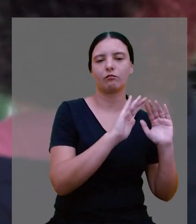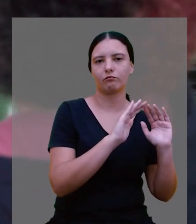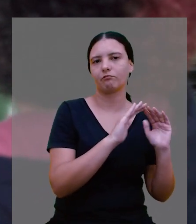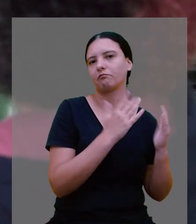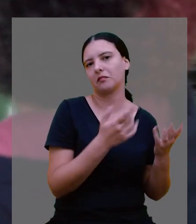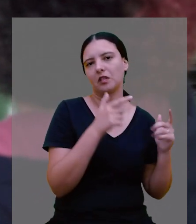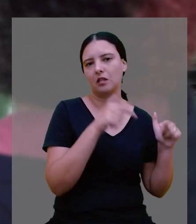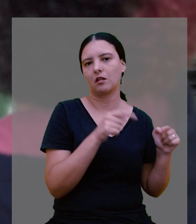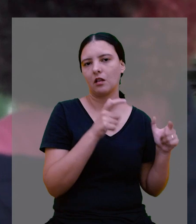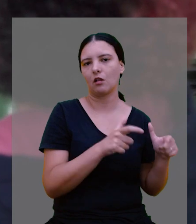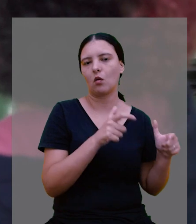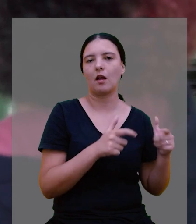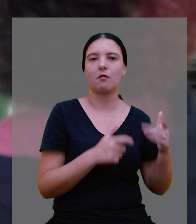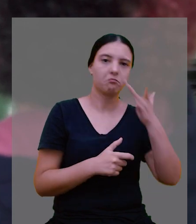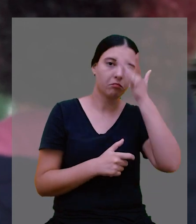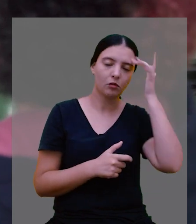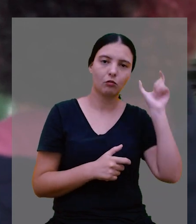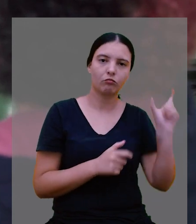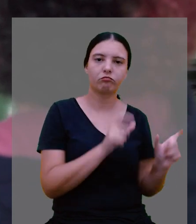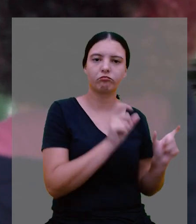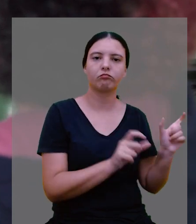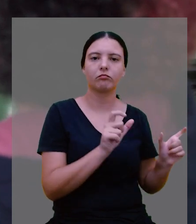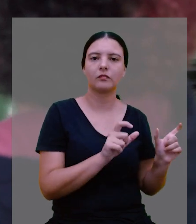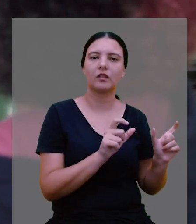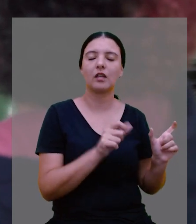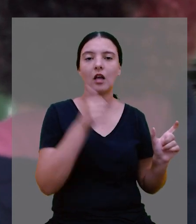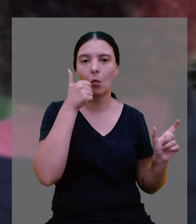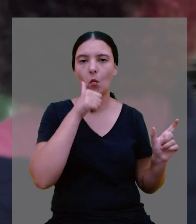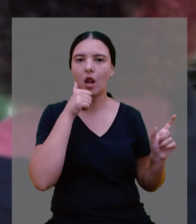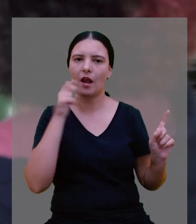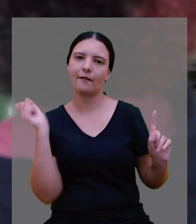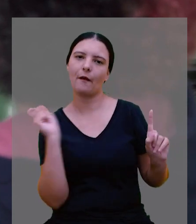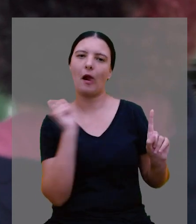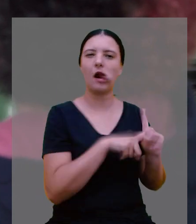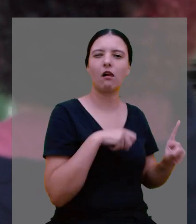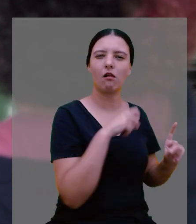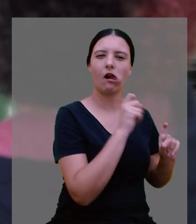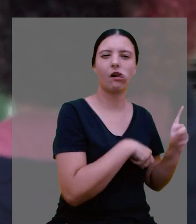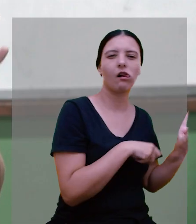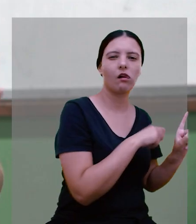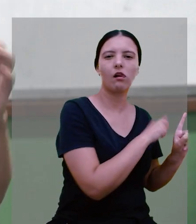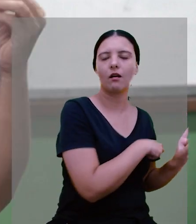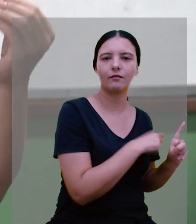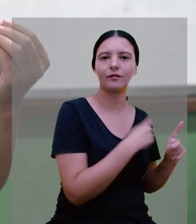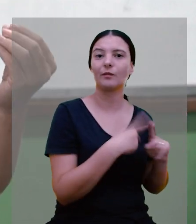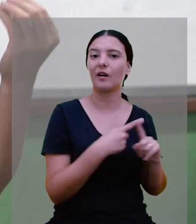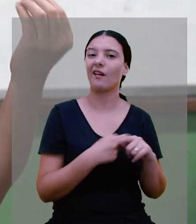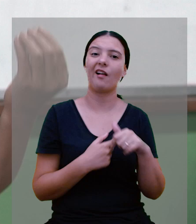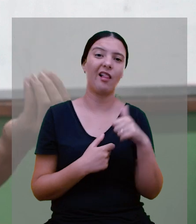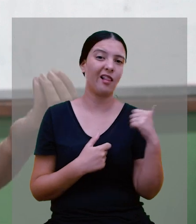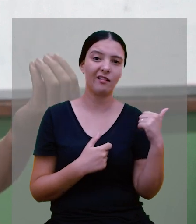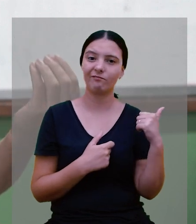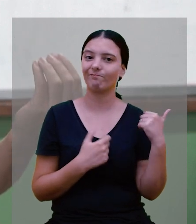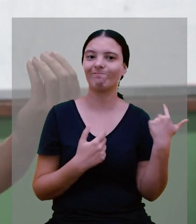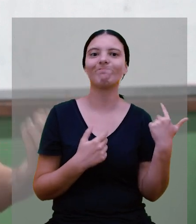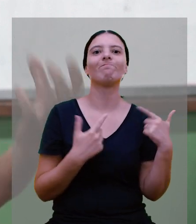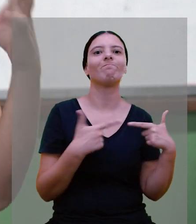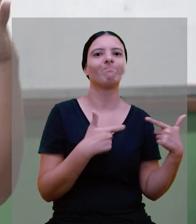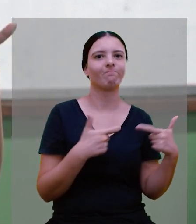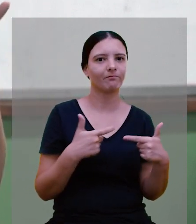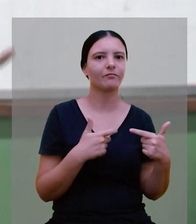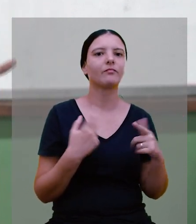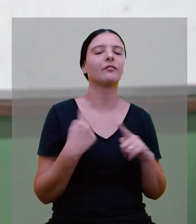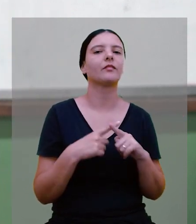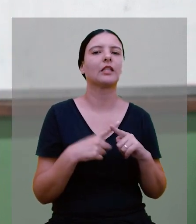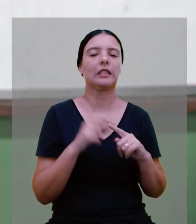tradicional instalada lá, eles chegam e estupram as mulheres. Porque lá o estupro é uma arma de guerra. Porque